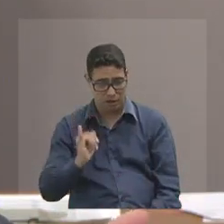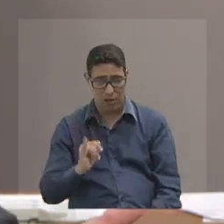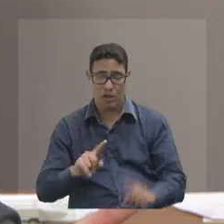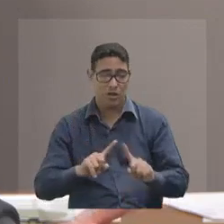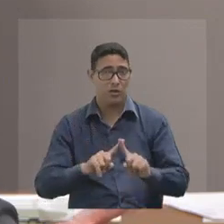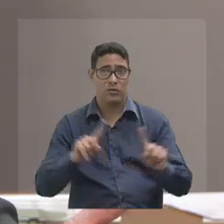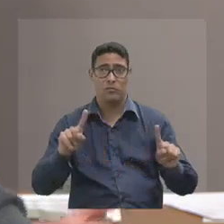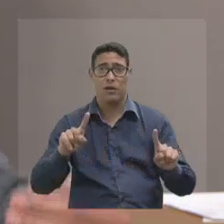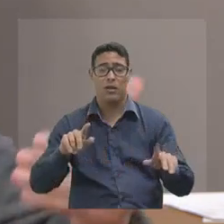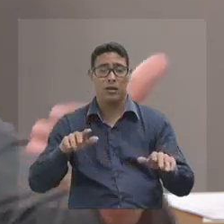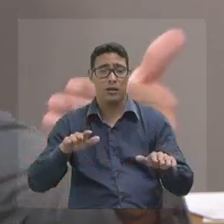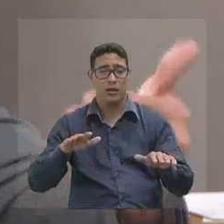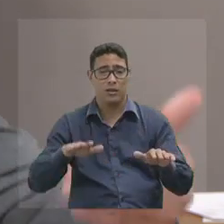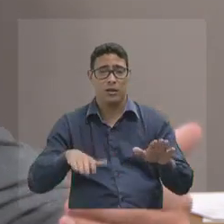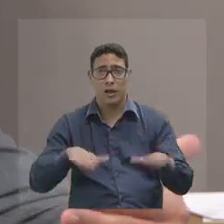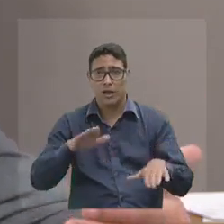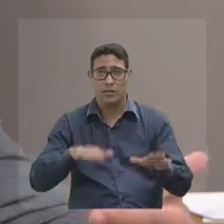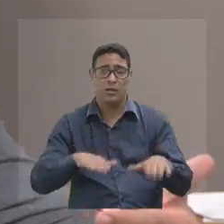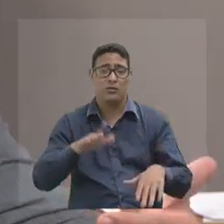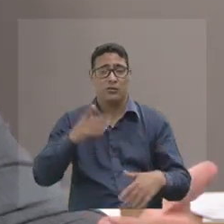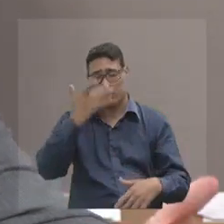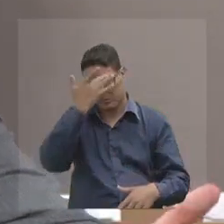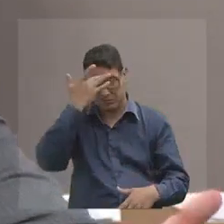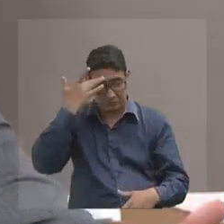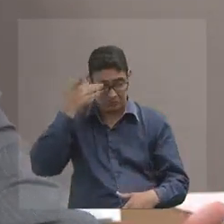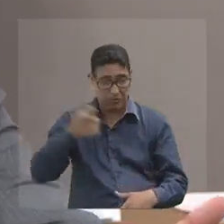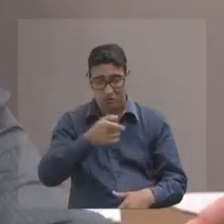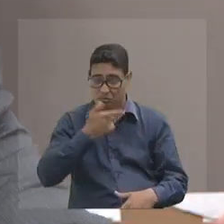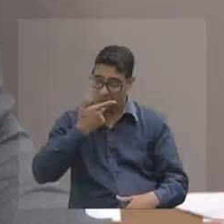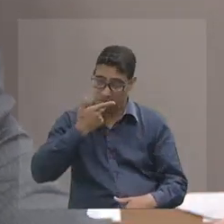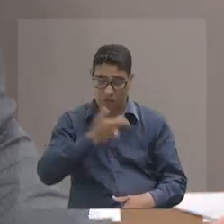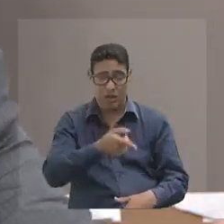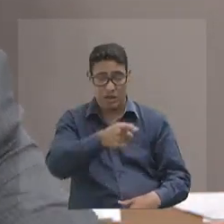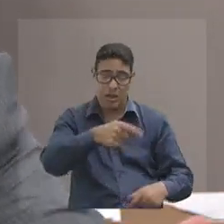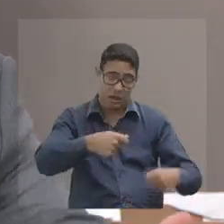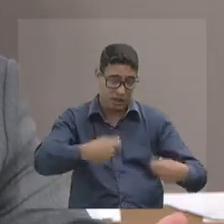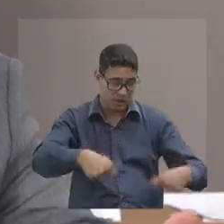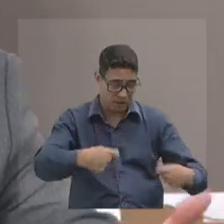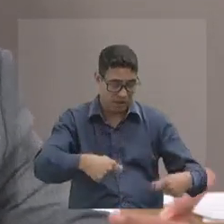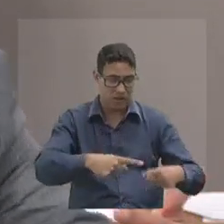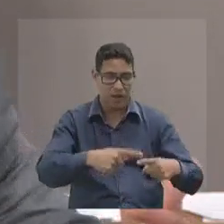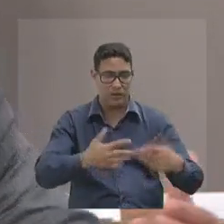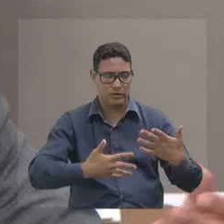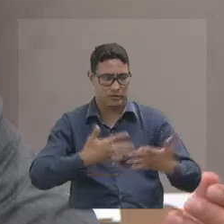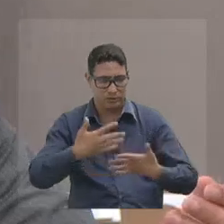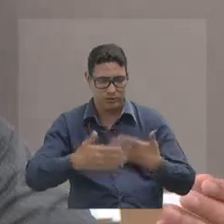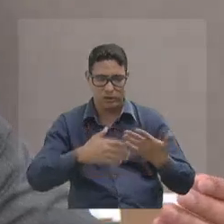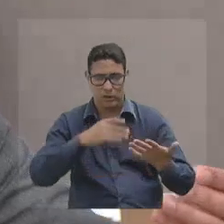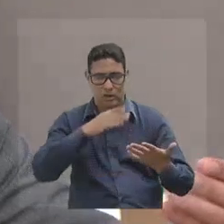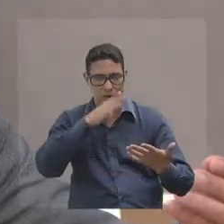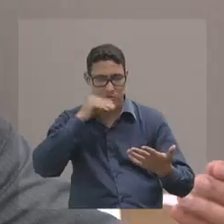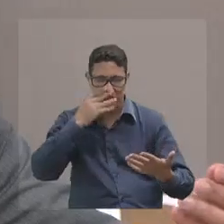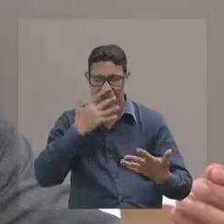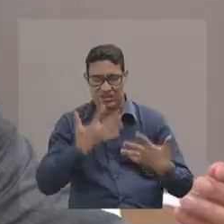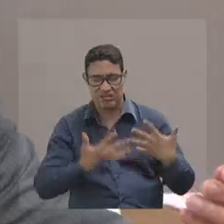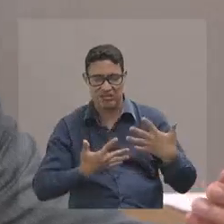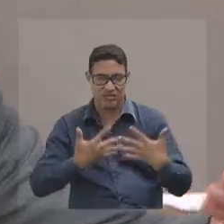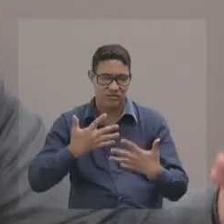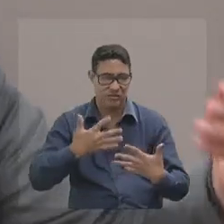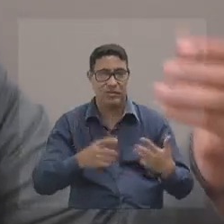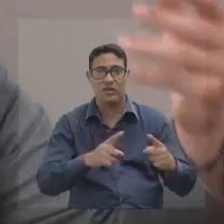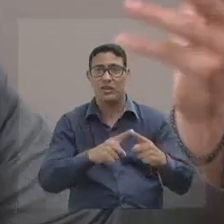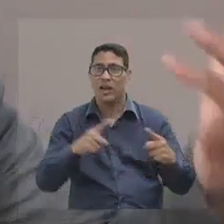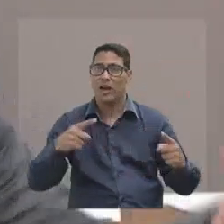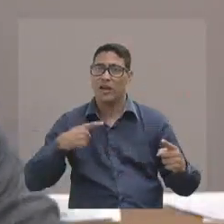realidade Às vezes o dirigente toma alguma atitude que é necessária fica um servidor descontente E aí esse